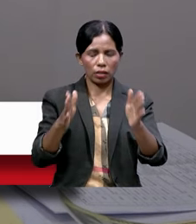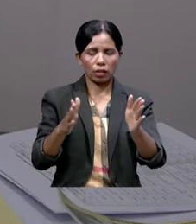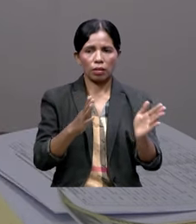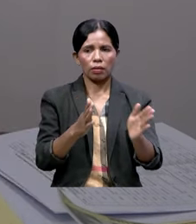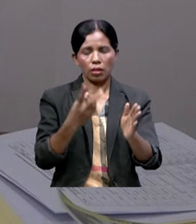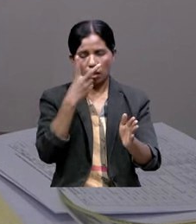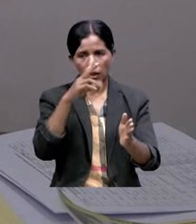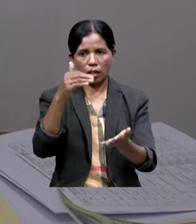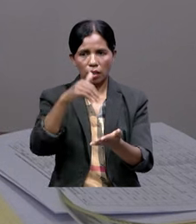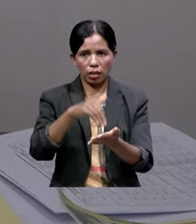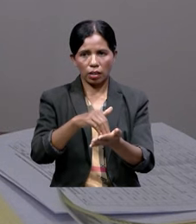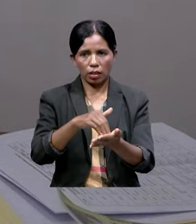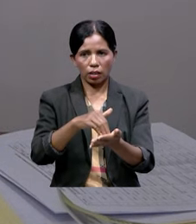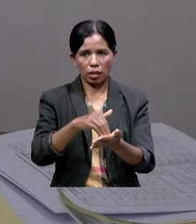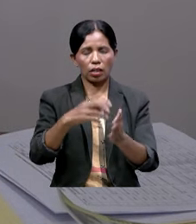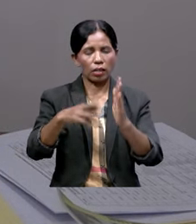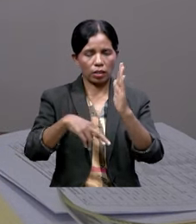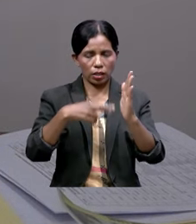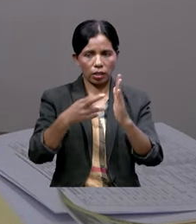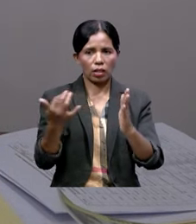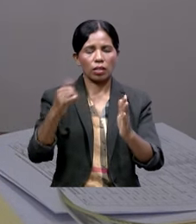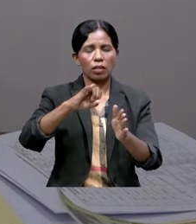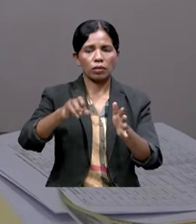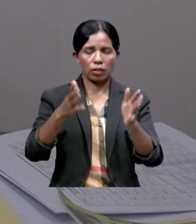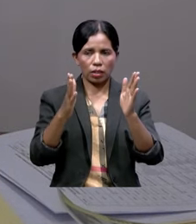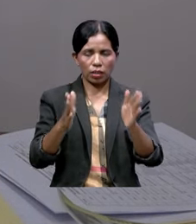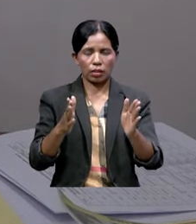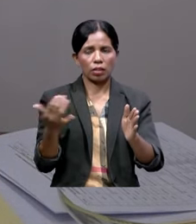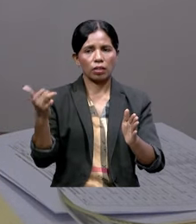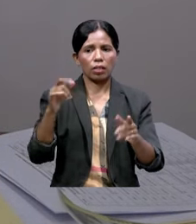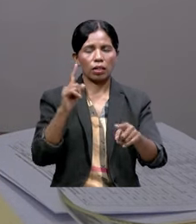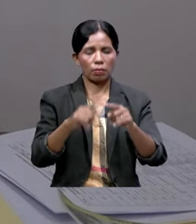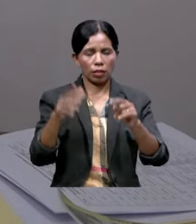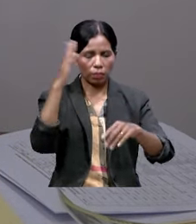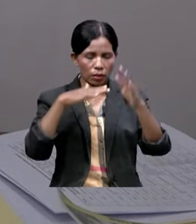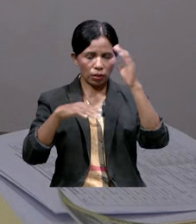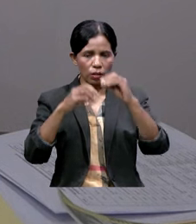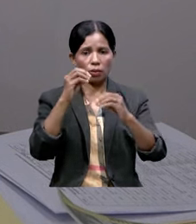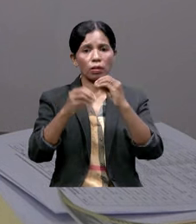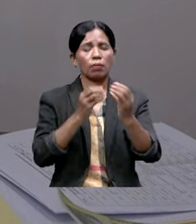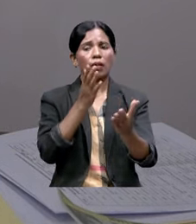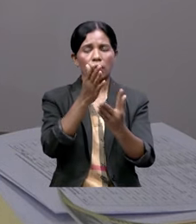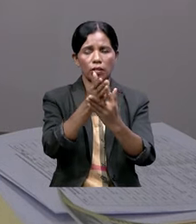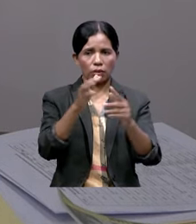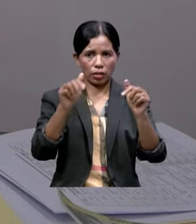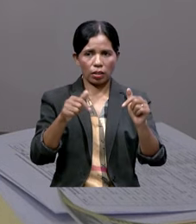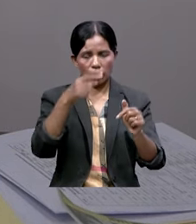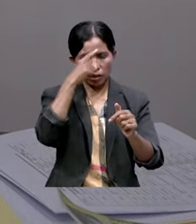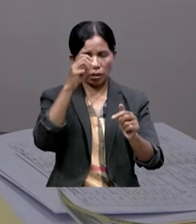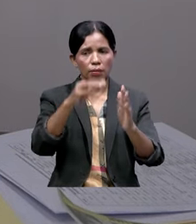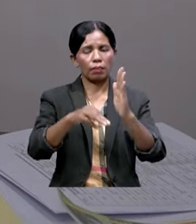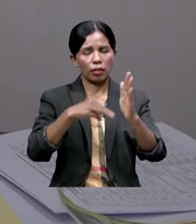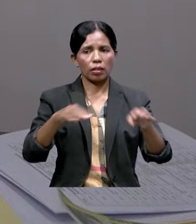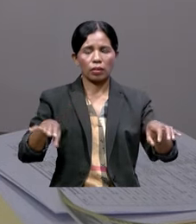revi sira faluga regra ne atu junis sira la bele iha a problema kono ba sesu ida ne tamba media ne